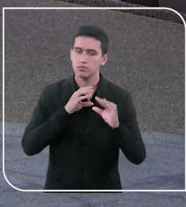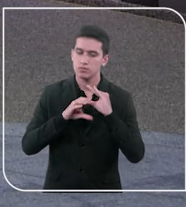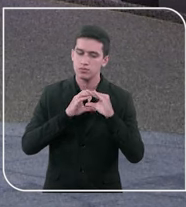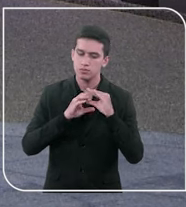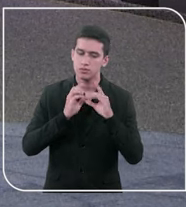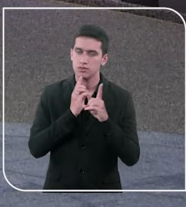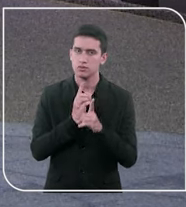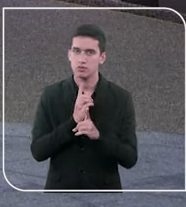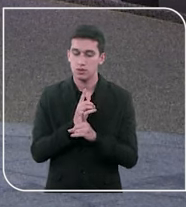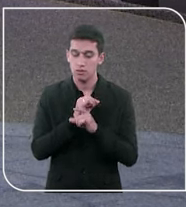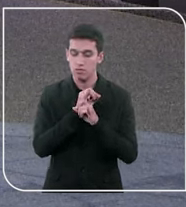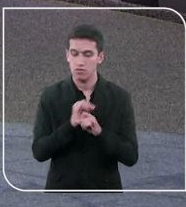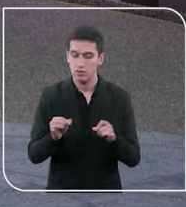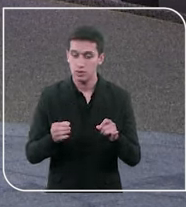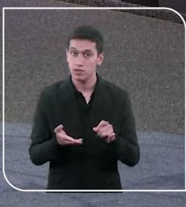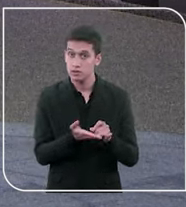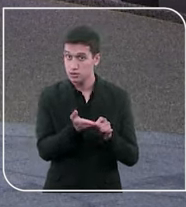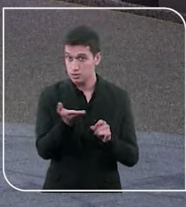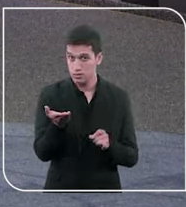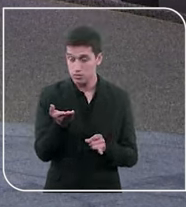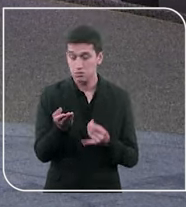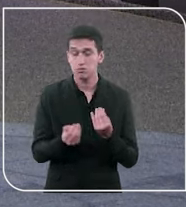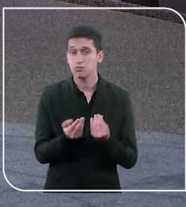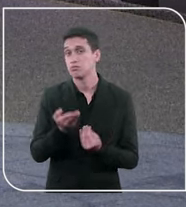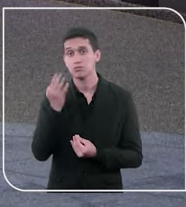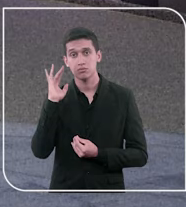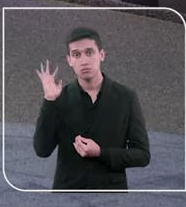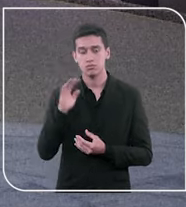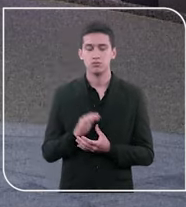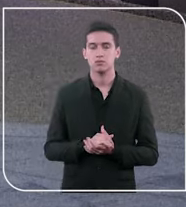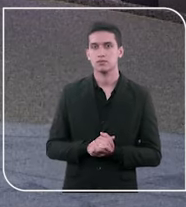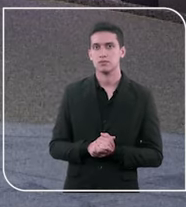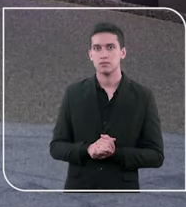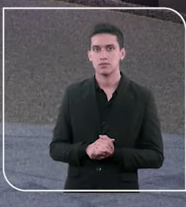pela influência midiática aí na divulgação desses casos?